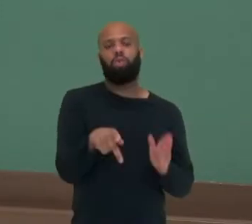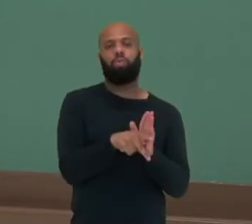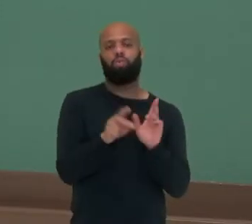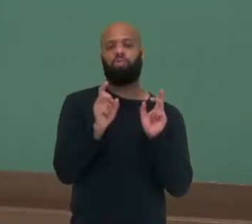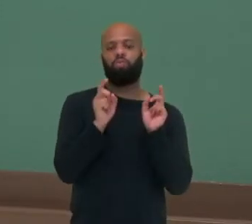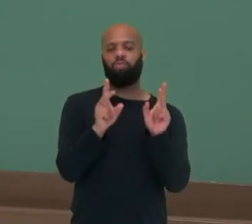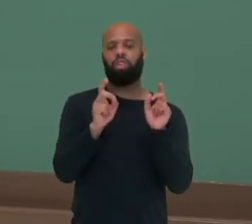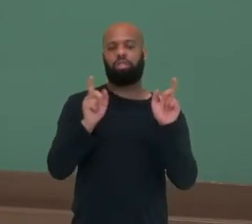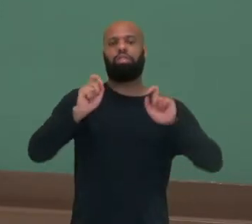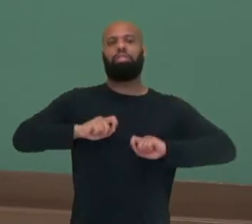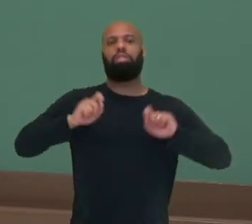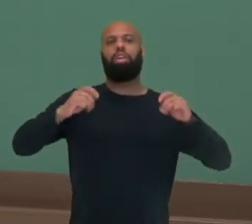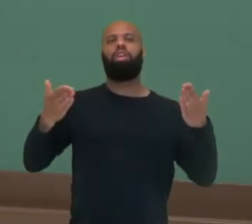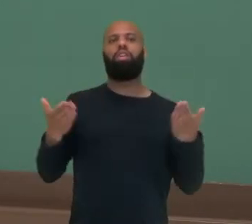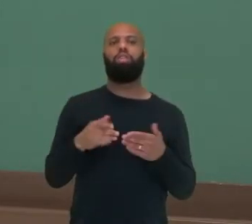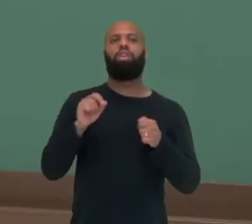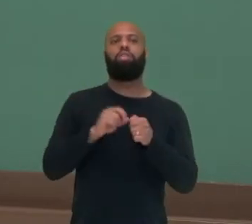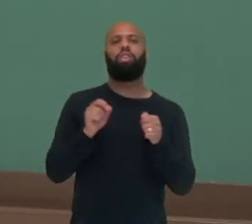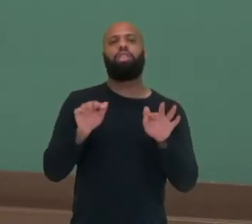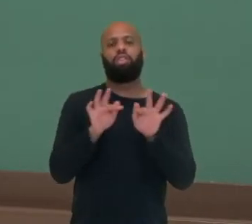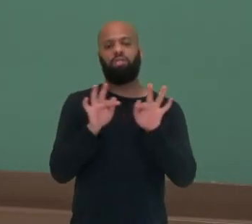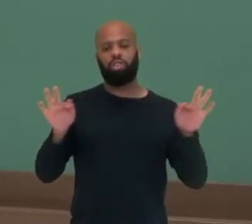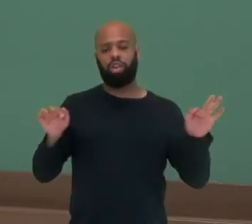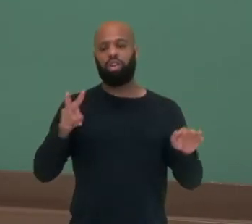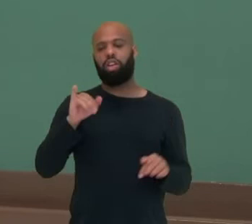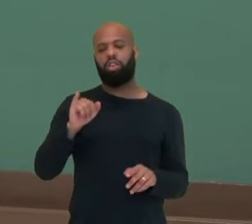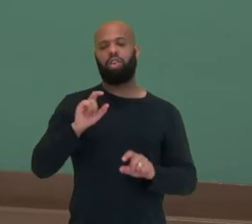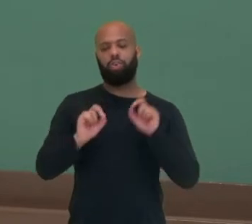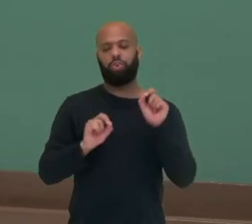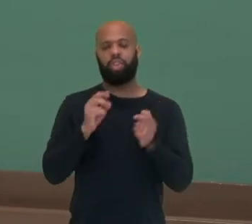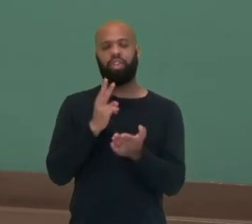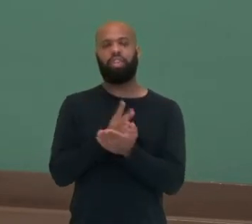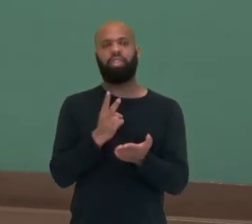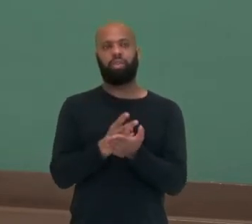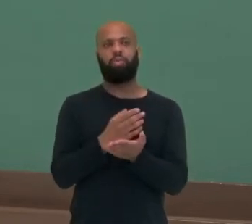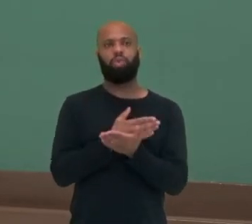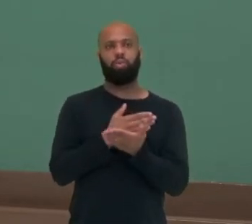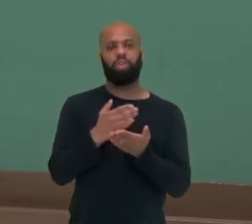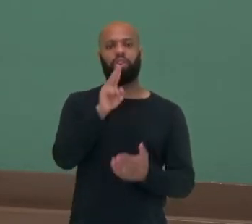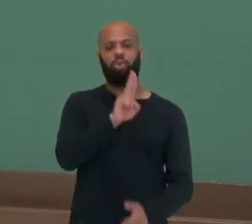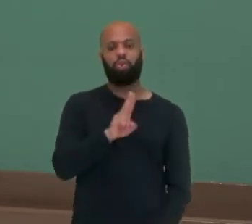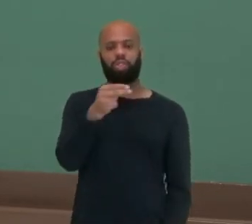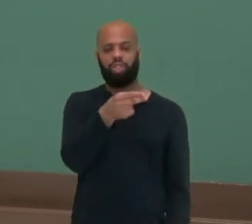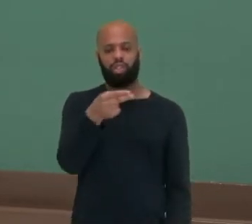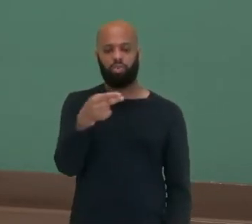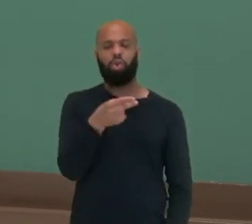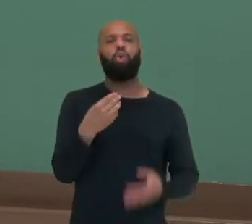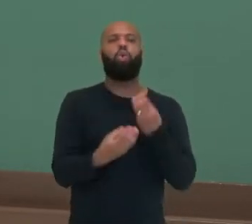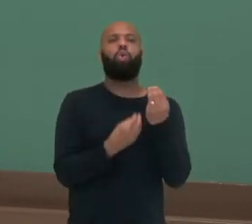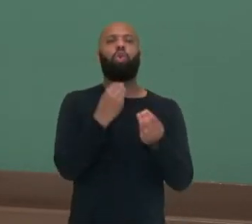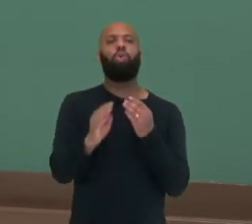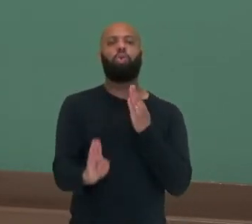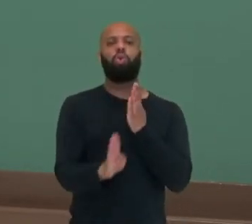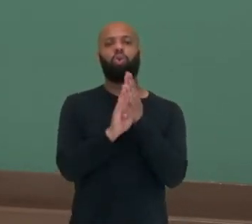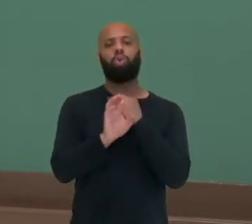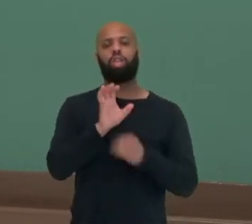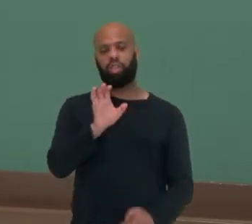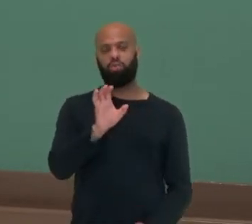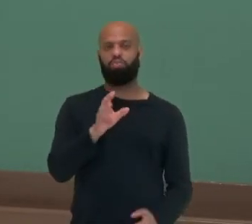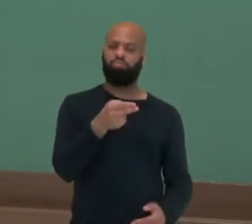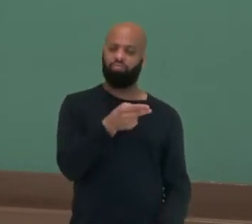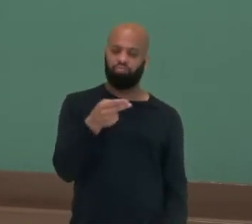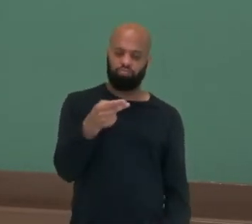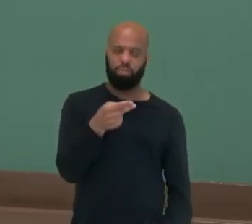venda. Então, para a gente fazer a fórmula, eu vou sempre começar com igual. Então, como é que eu achei esse valor final aqui? Eu